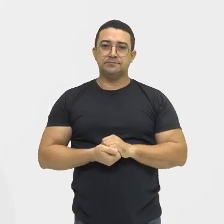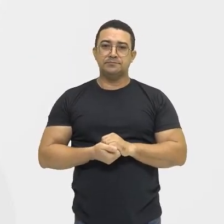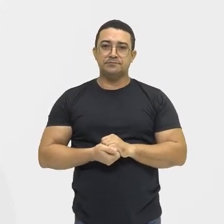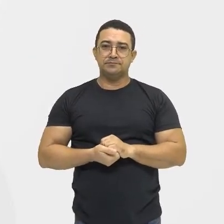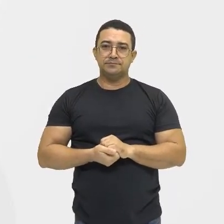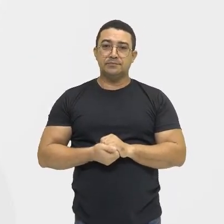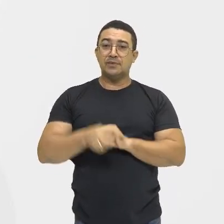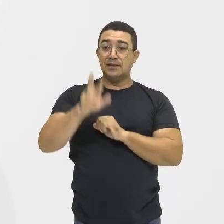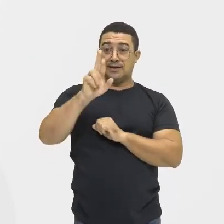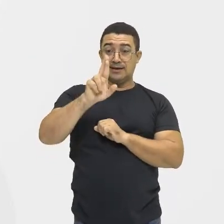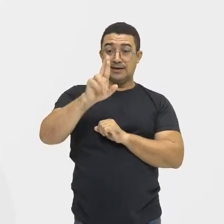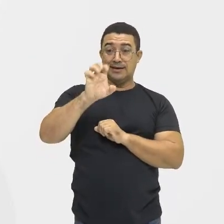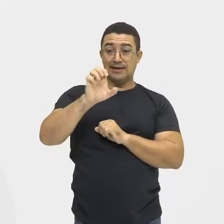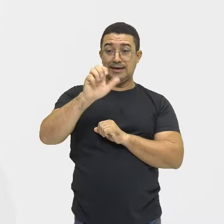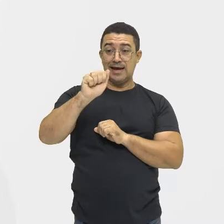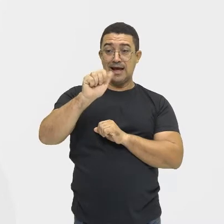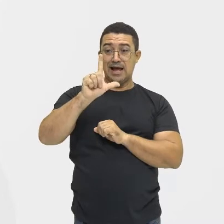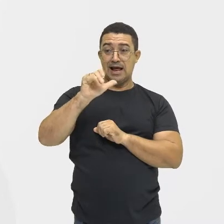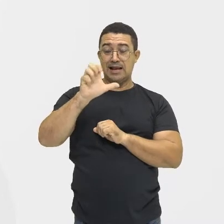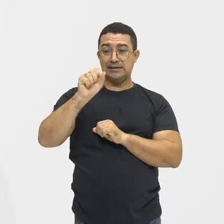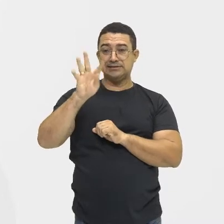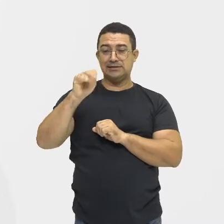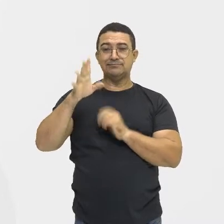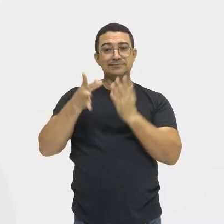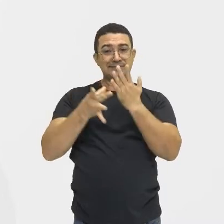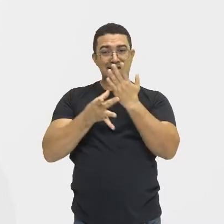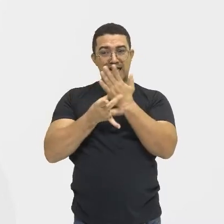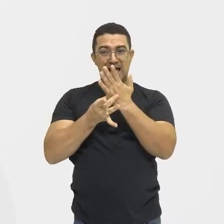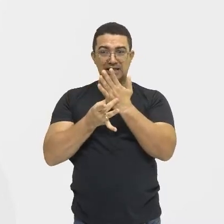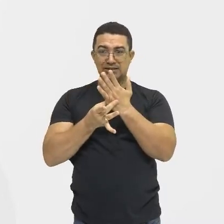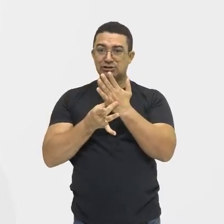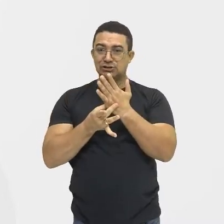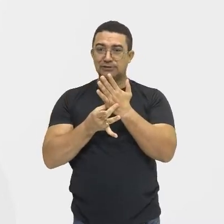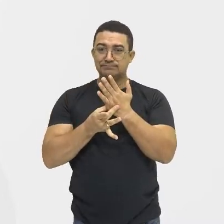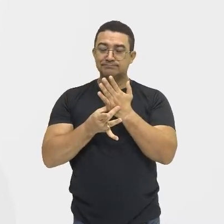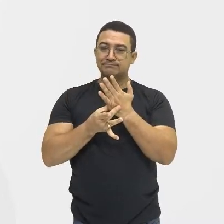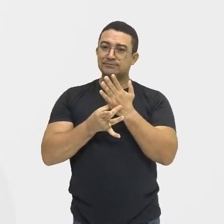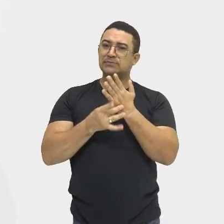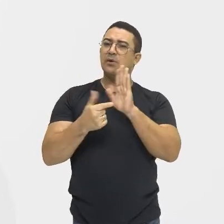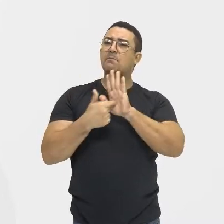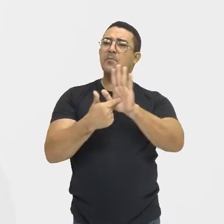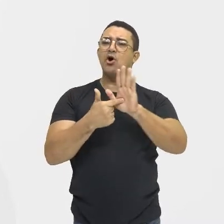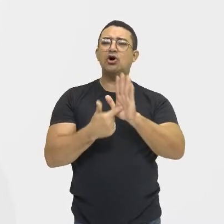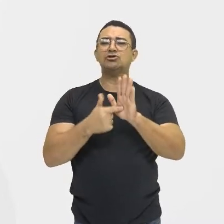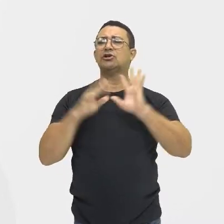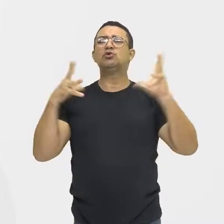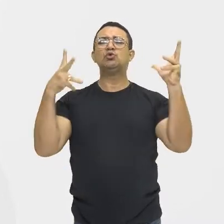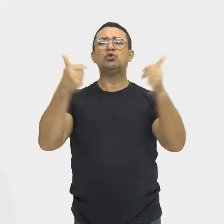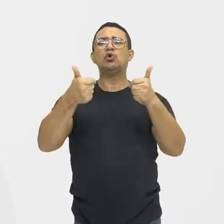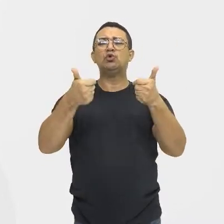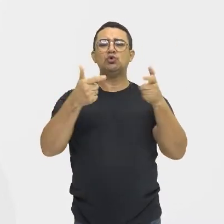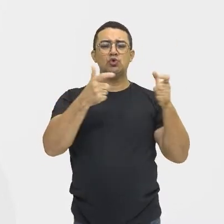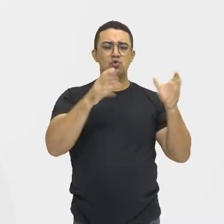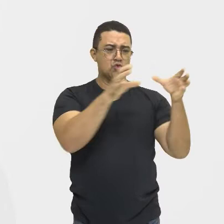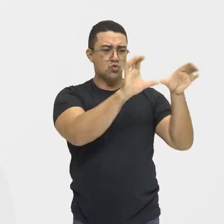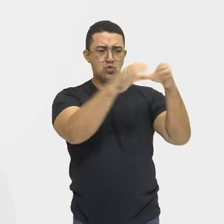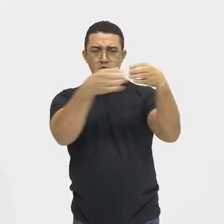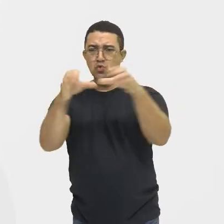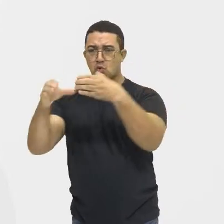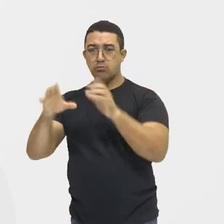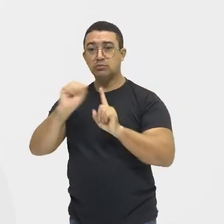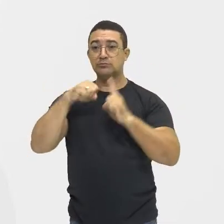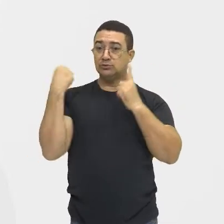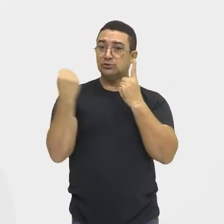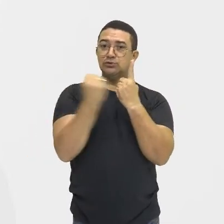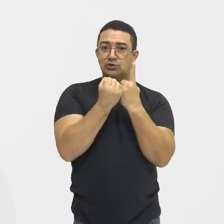abrangendo todas as camadas sociais. Lembra que eu falei para vocês que ele abrangia todas as camadas sociais? Ele